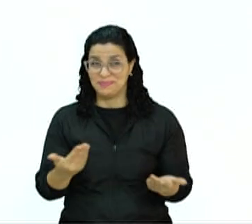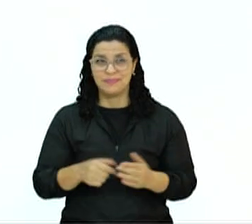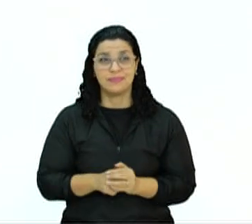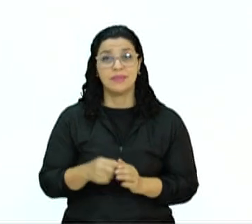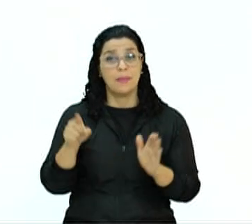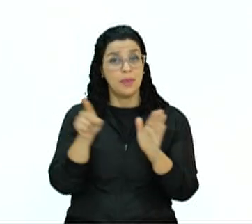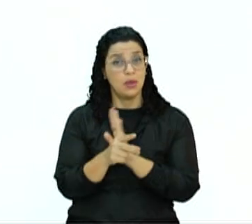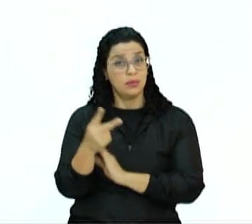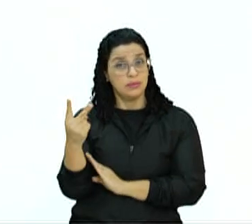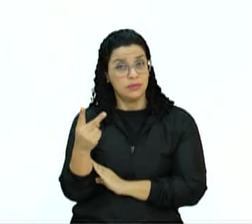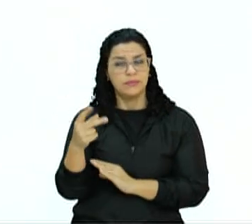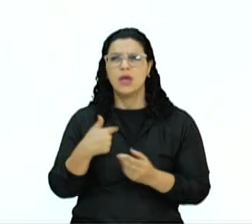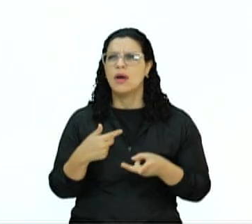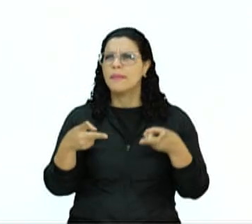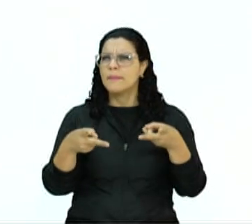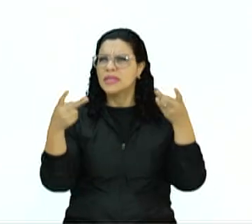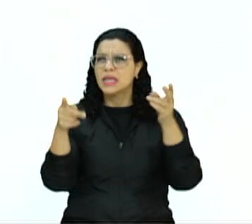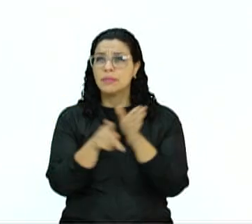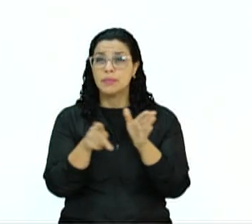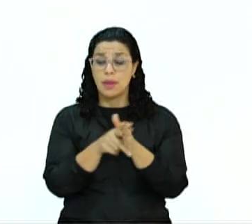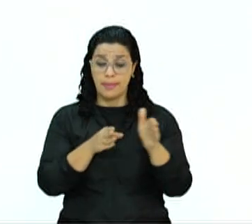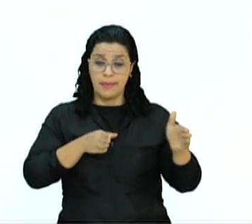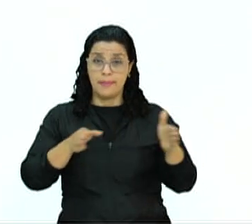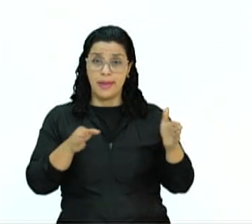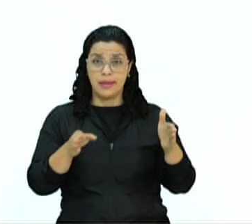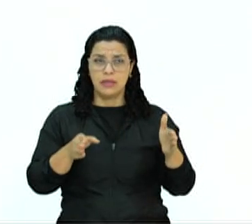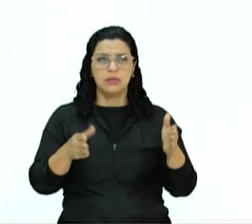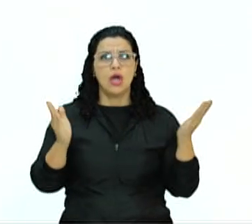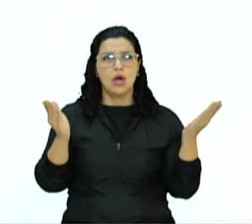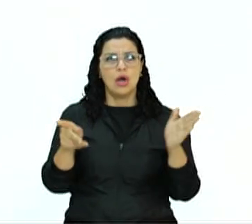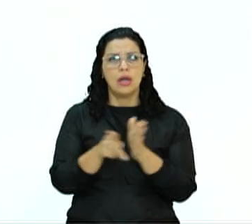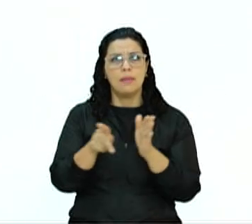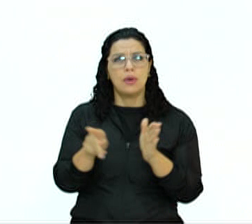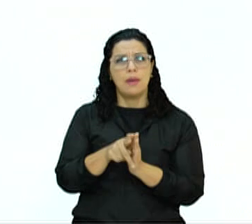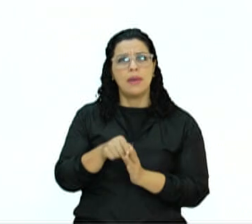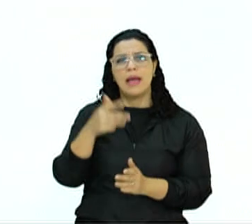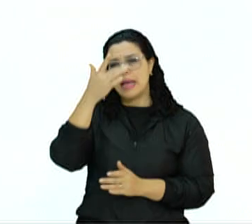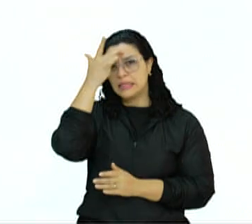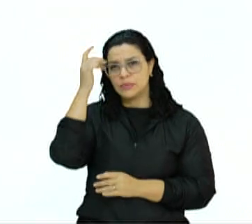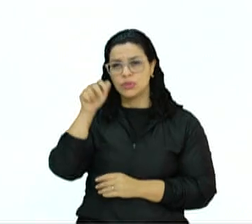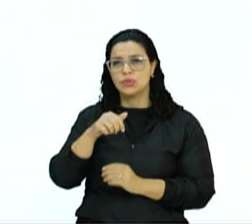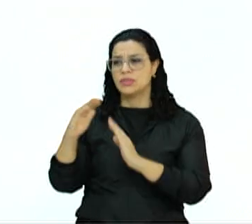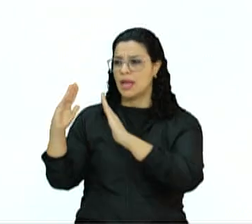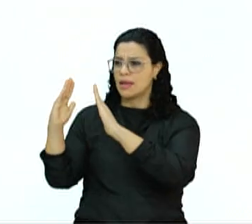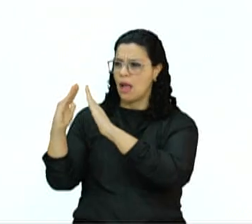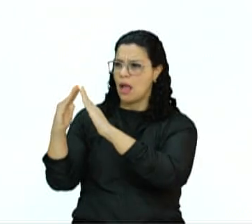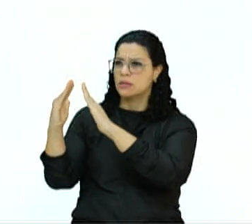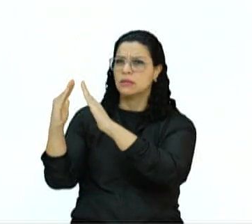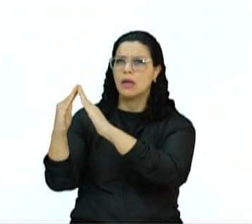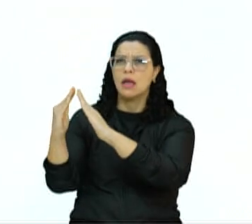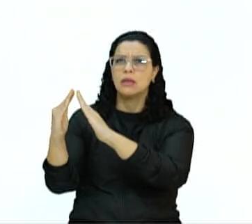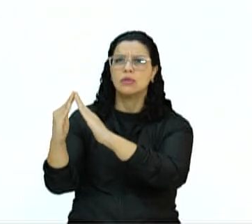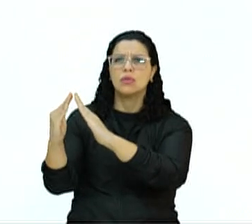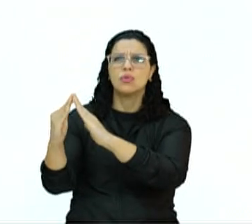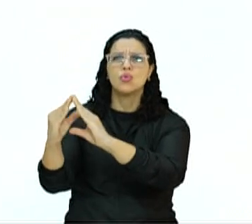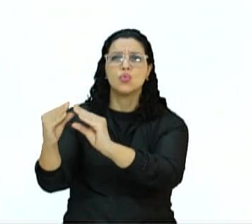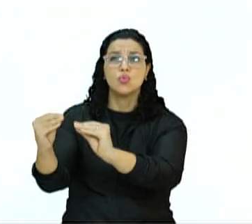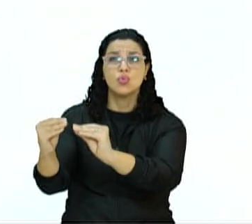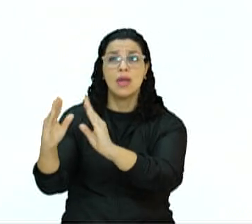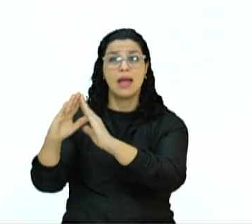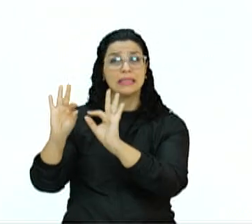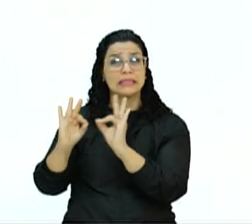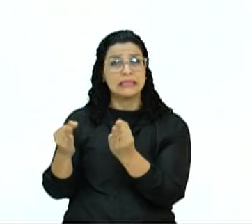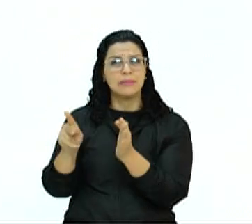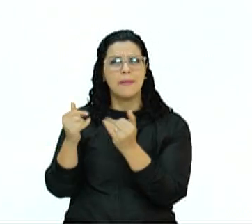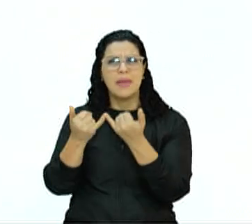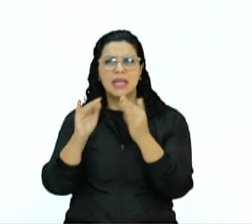Questão 2. Observe o período. À medida que avançava, as casas iam rareando, modestas casas